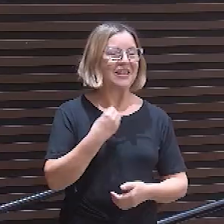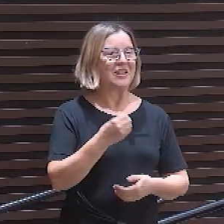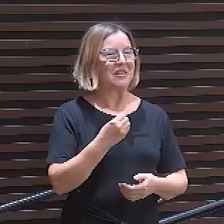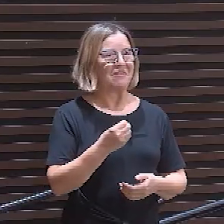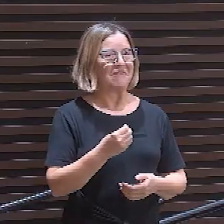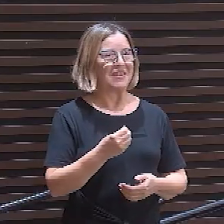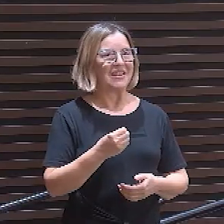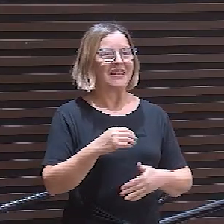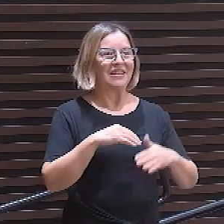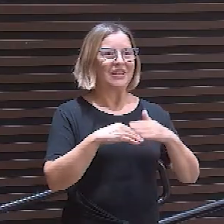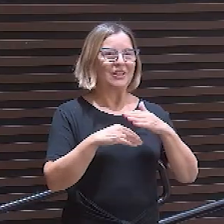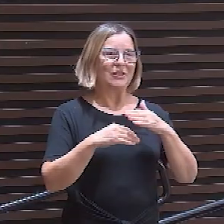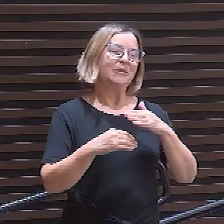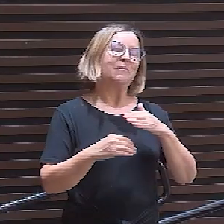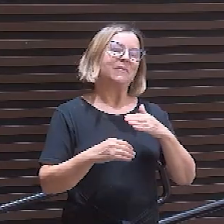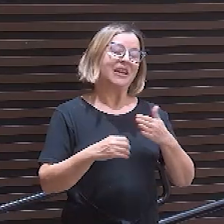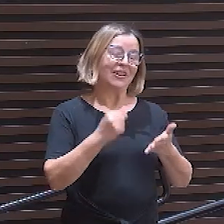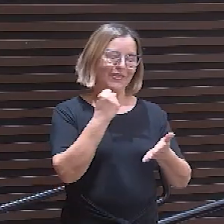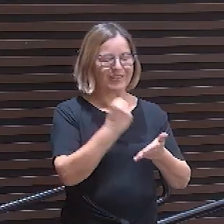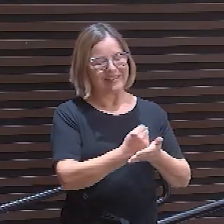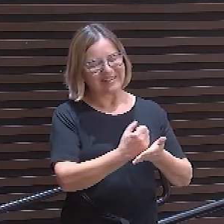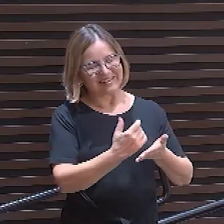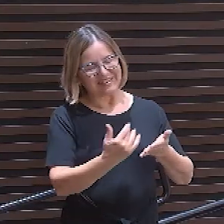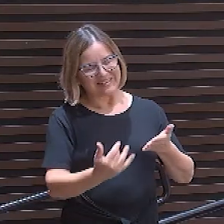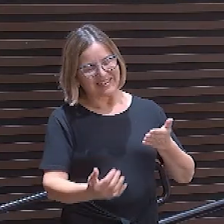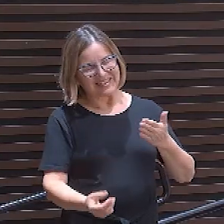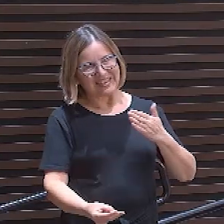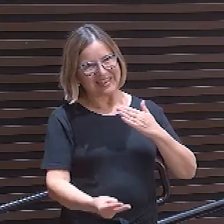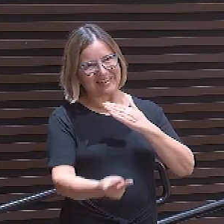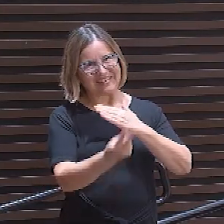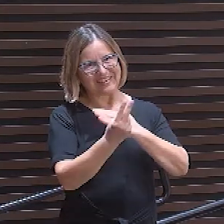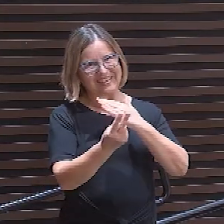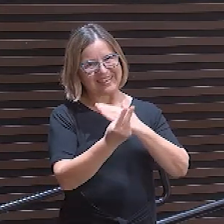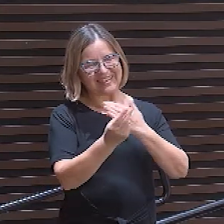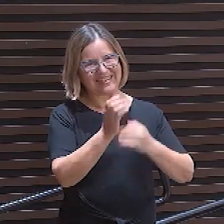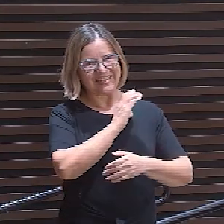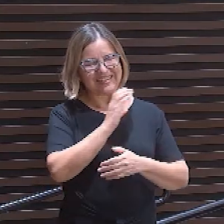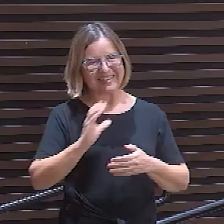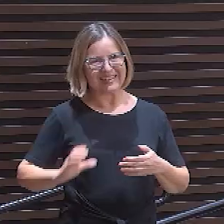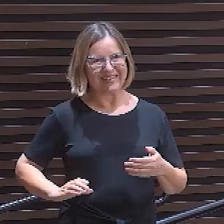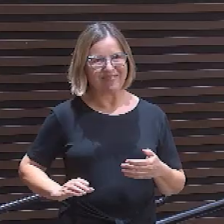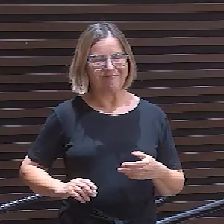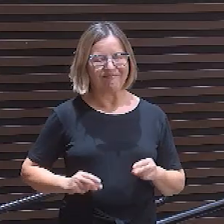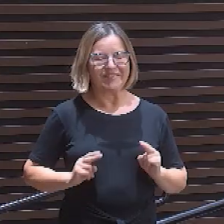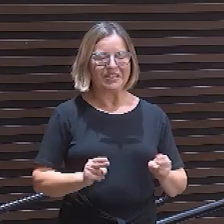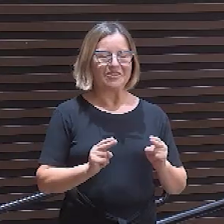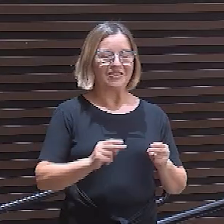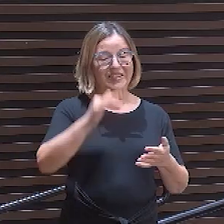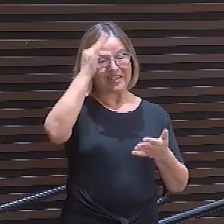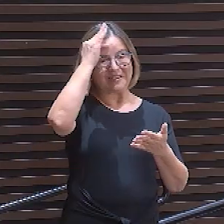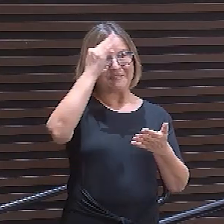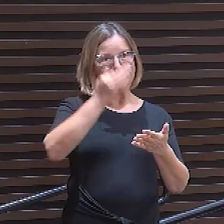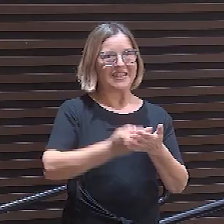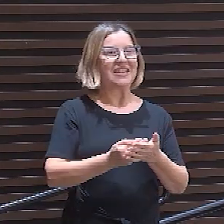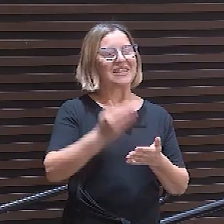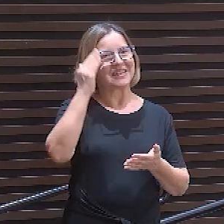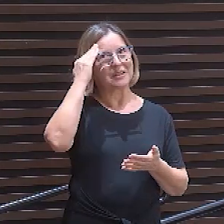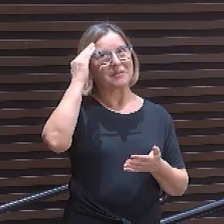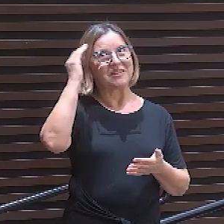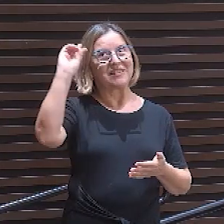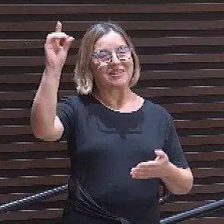de Cristo e a seguir em fé, sabendo que Deus nos guiará pelo caminho da